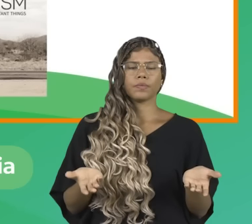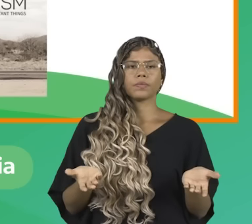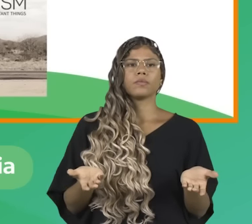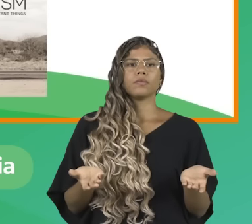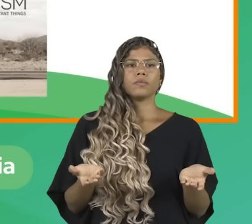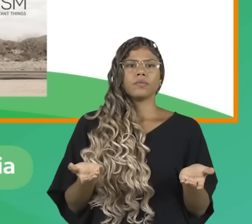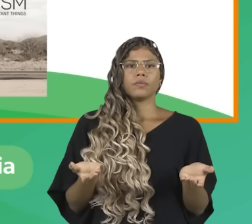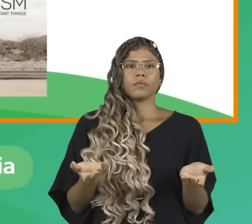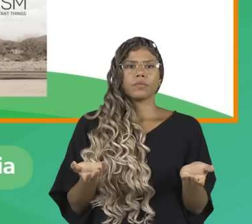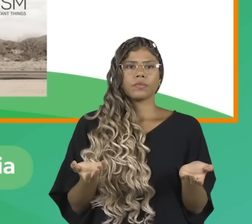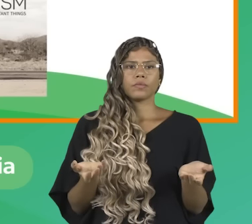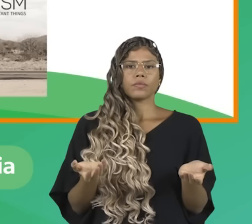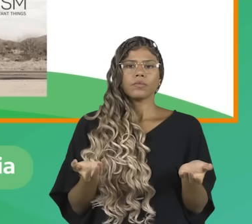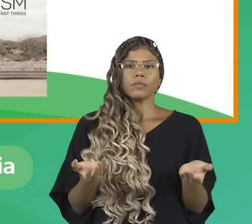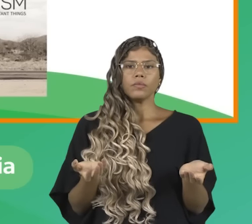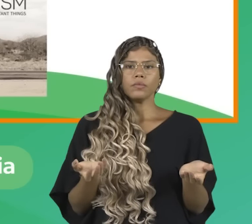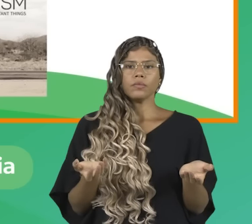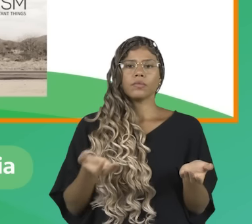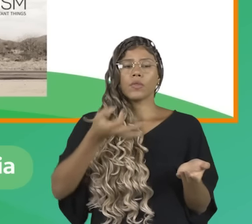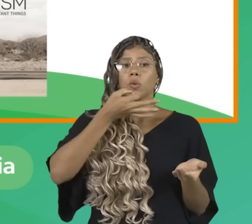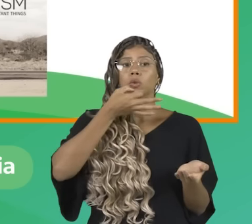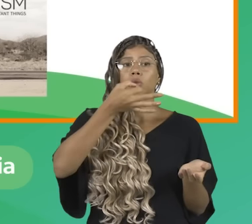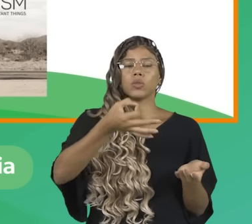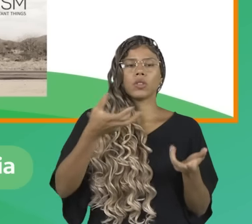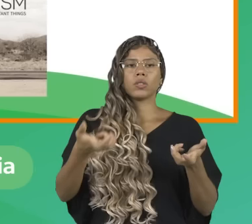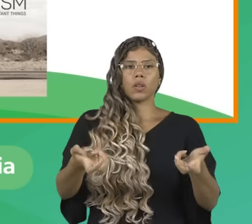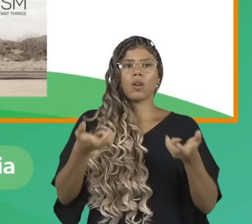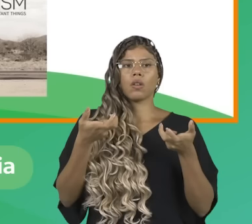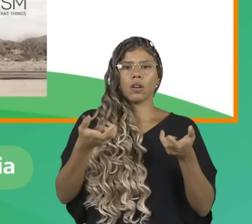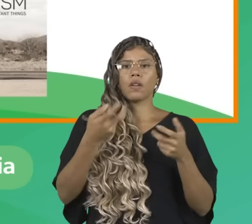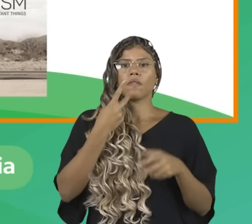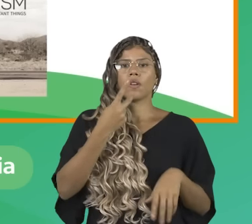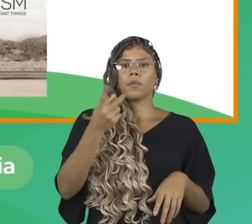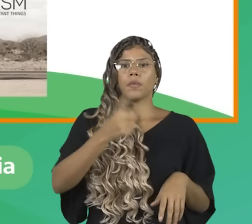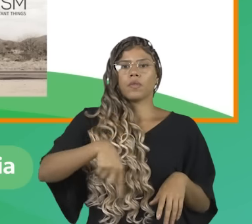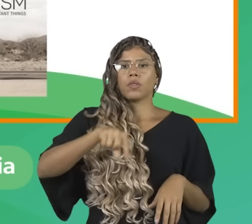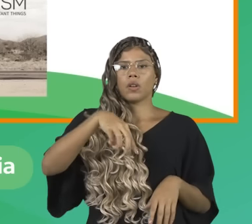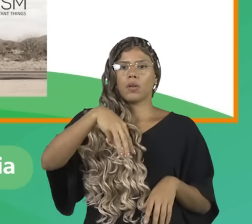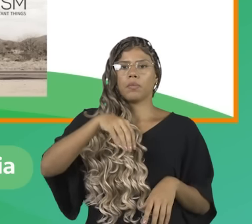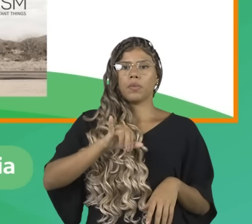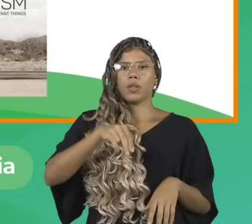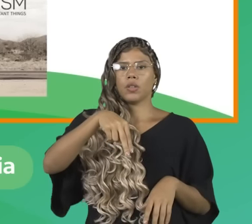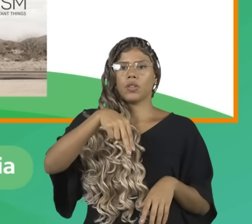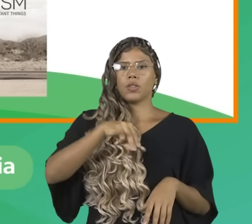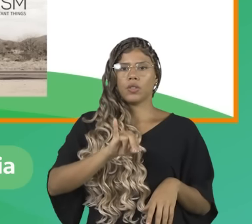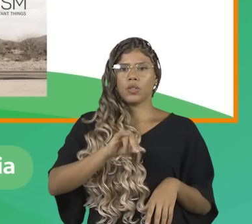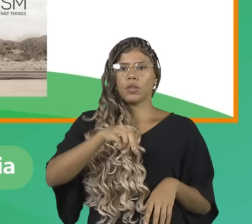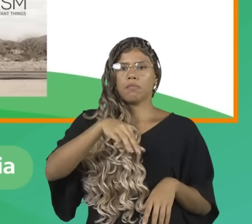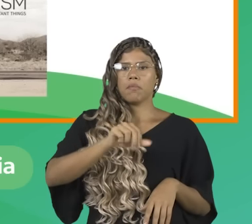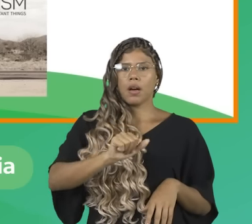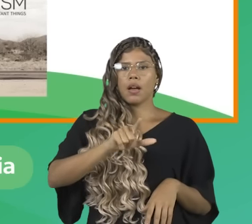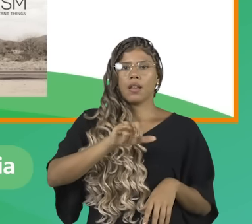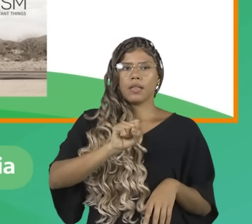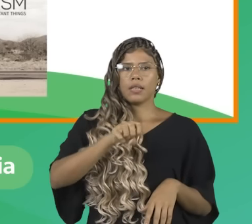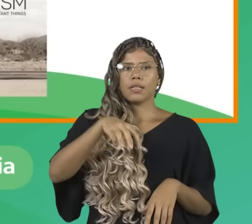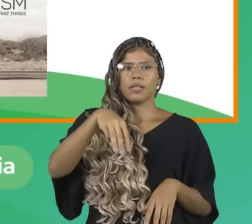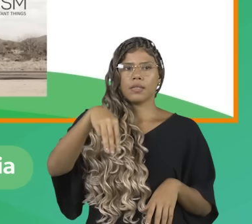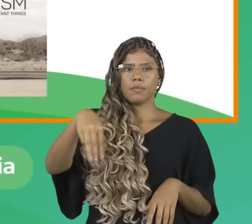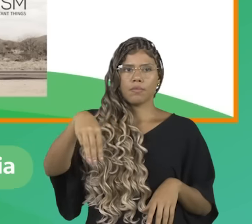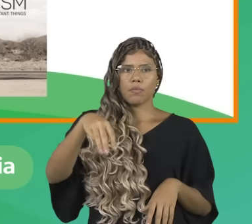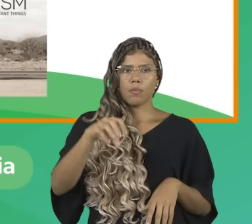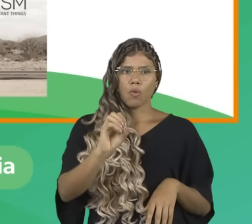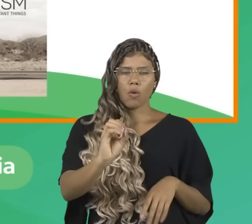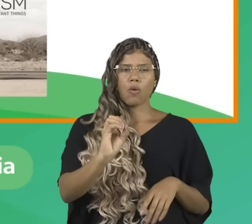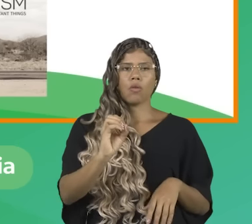sugestão que eu gostaria de dar é um documentário interessante chamado Minimalismo. É um documentário que ele fala sobre esse